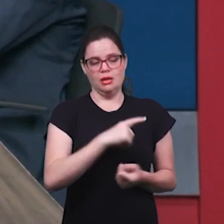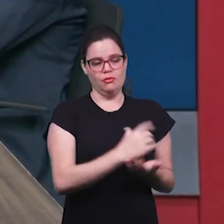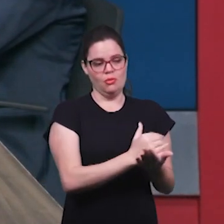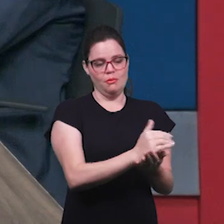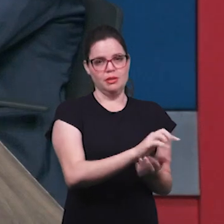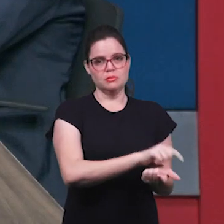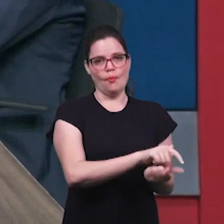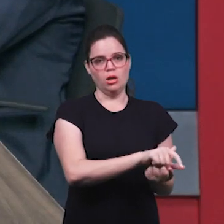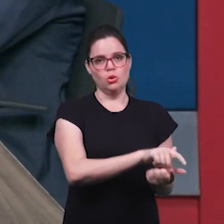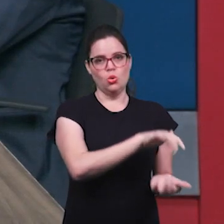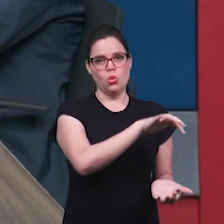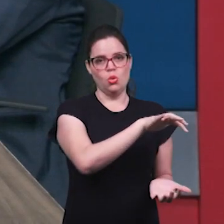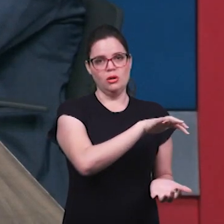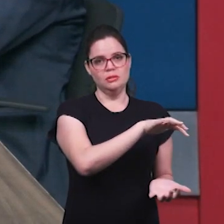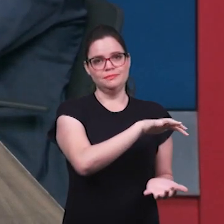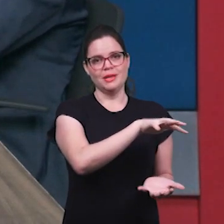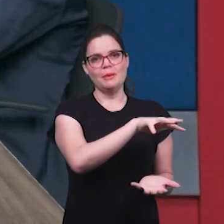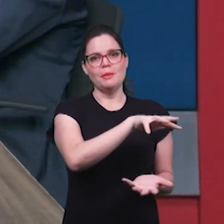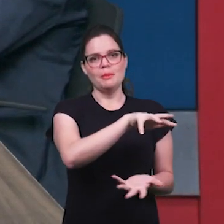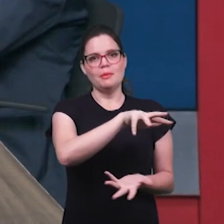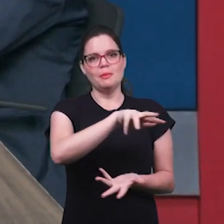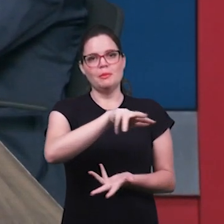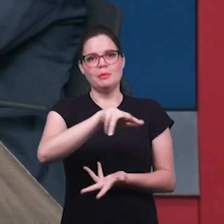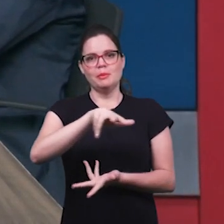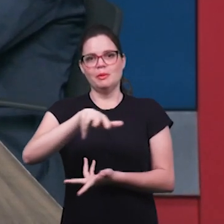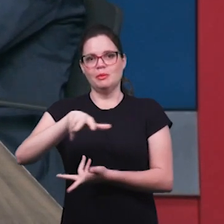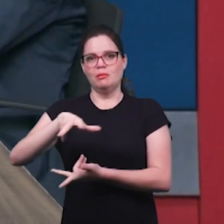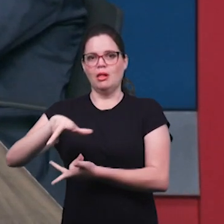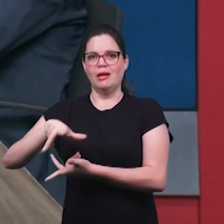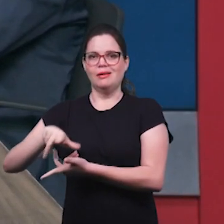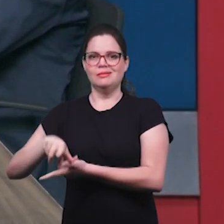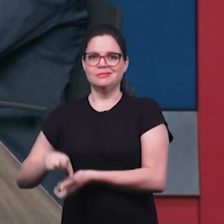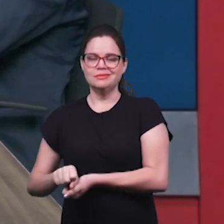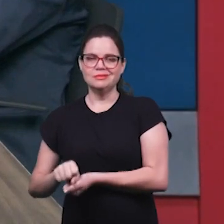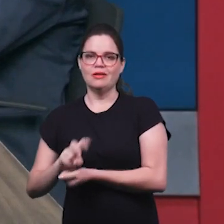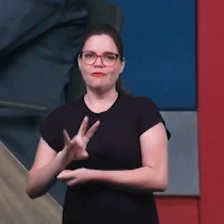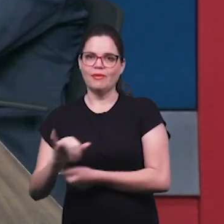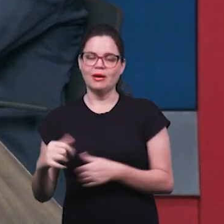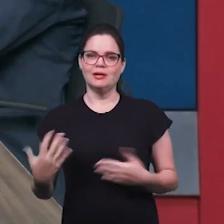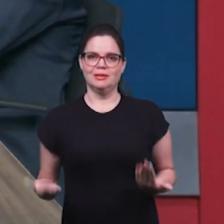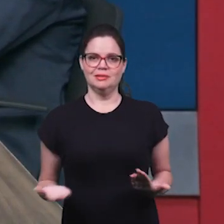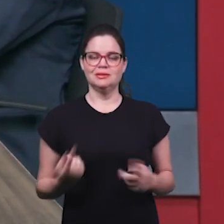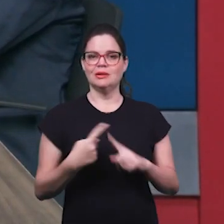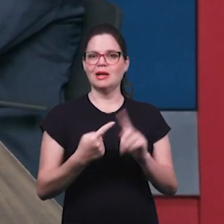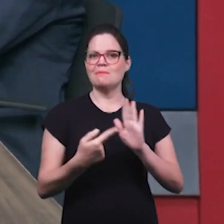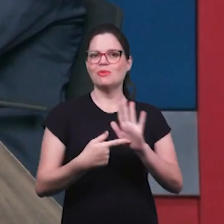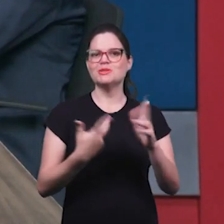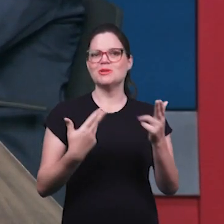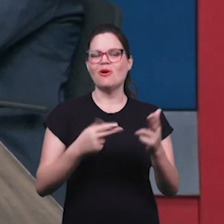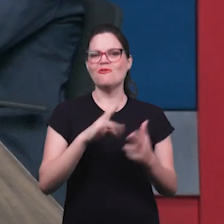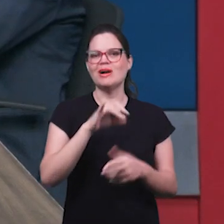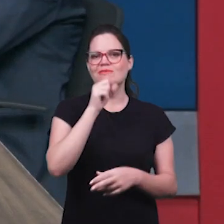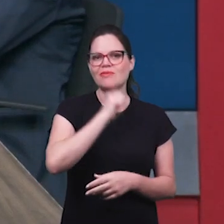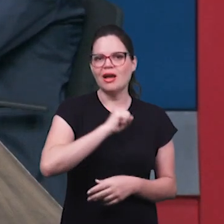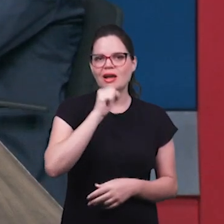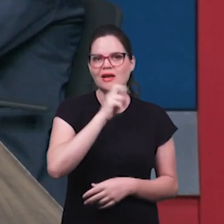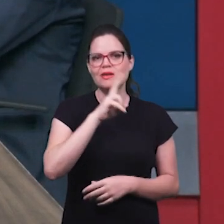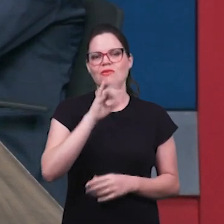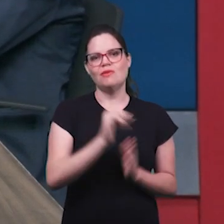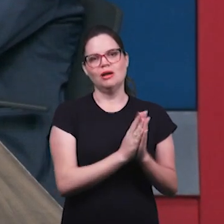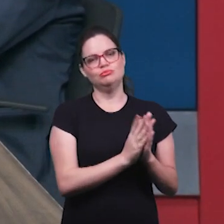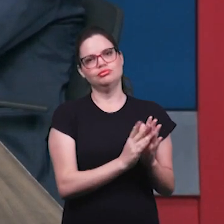e ele haverá um fim. Então, envelhecerá como uma veste, os seus moradores da terra morrerão.